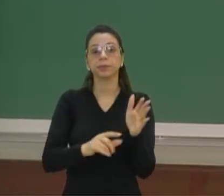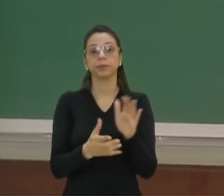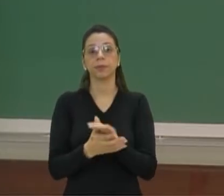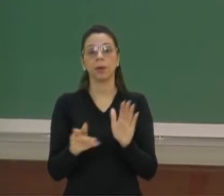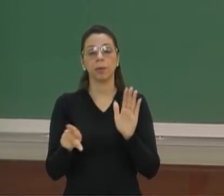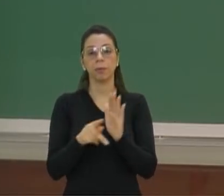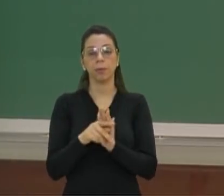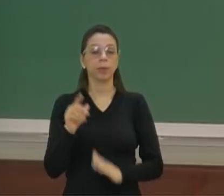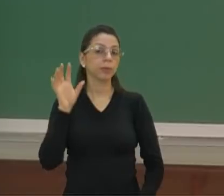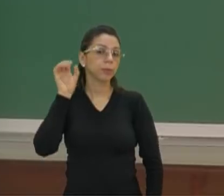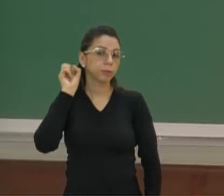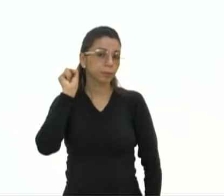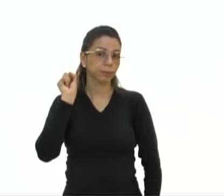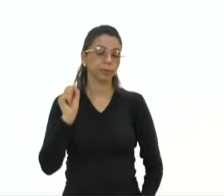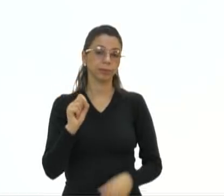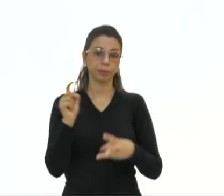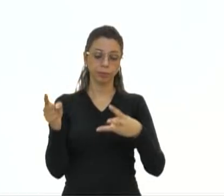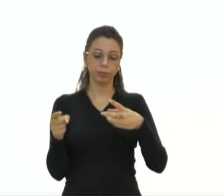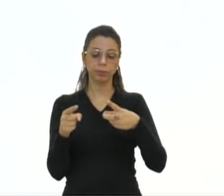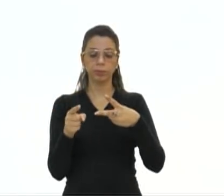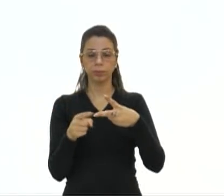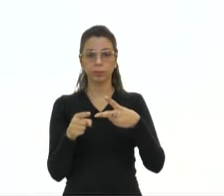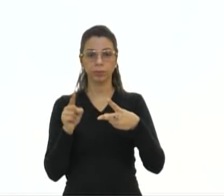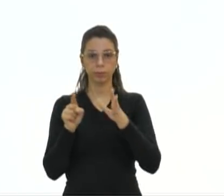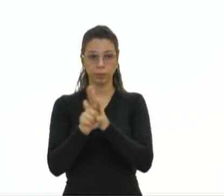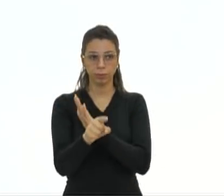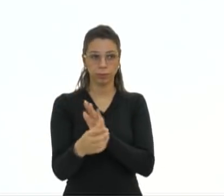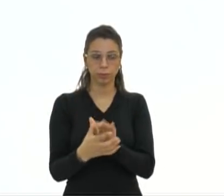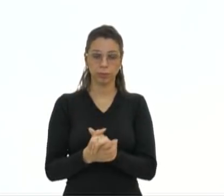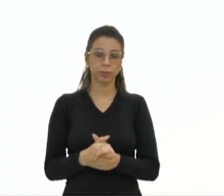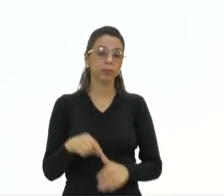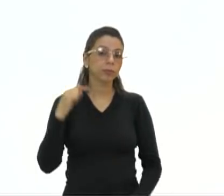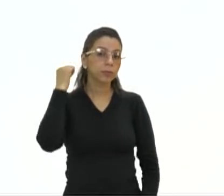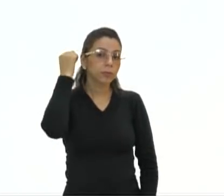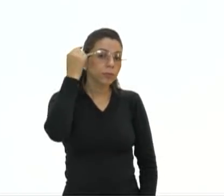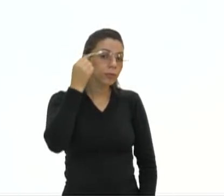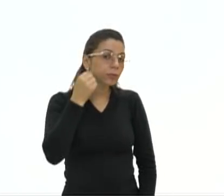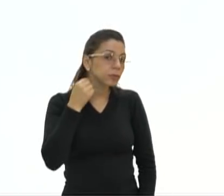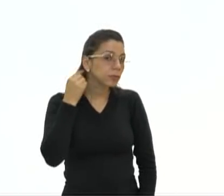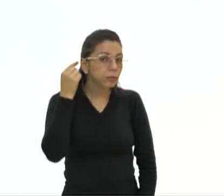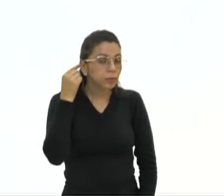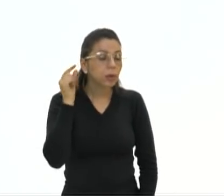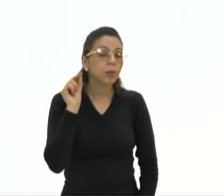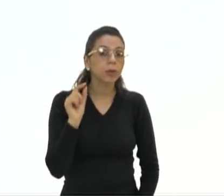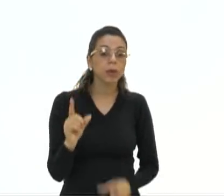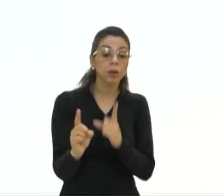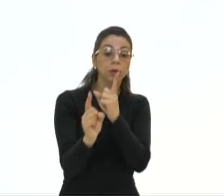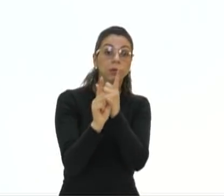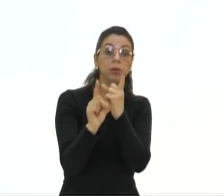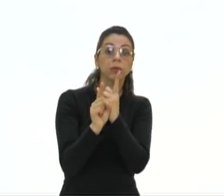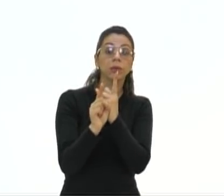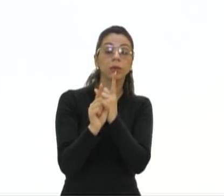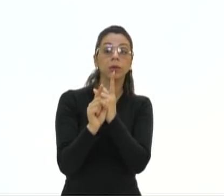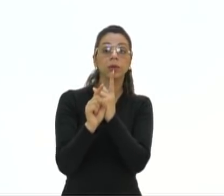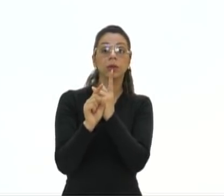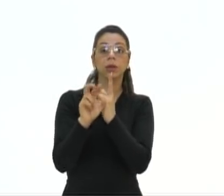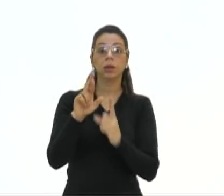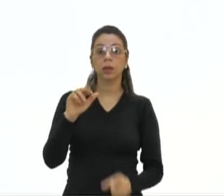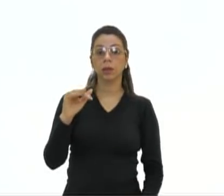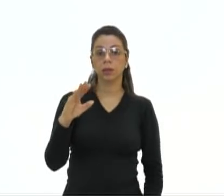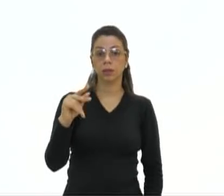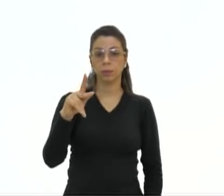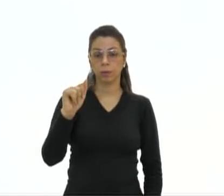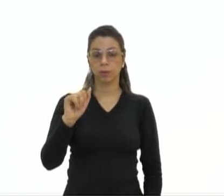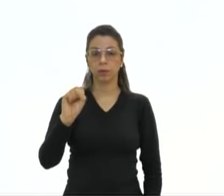audição. 2. Na orelha são encontrados receptores sensoriais que permitem